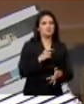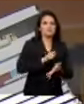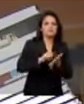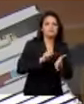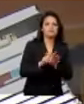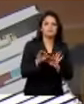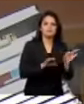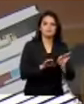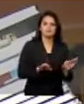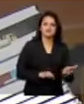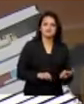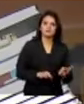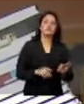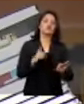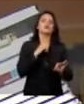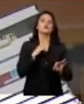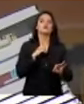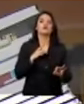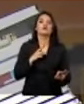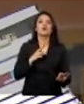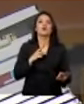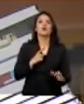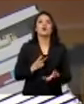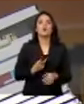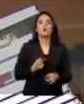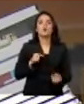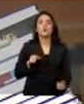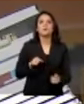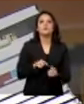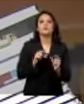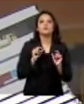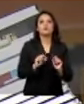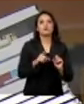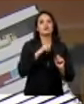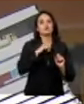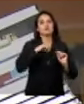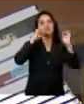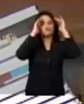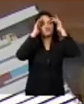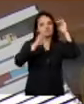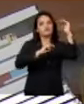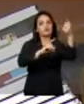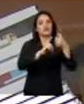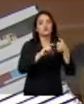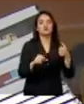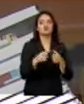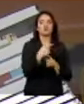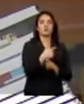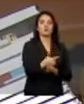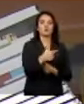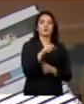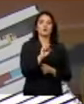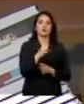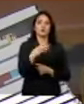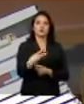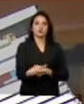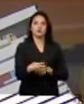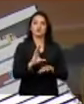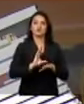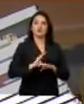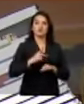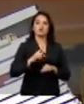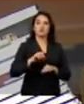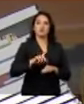seja assentada a constitucionalidade do artigo 283 do Código de Processo Penal, afirmando a existência de